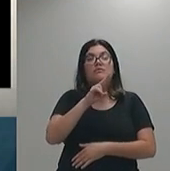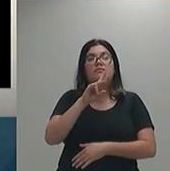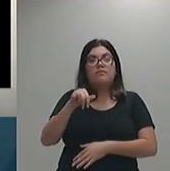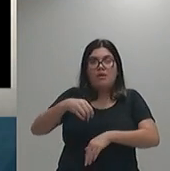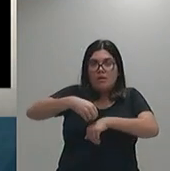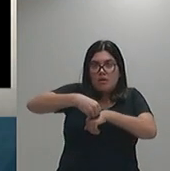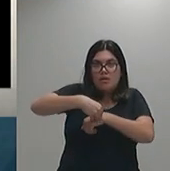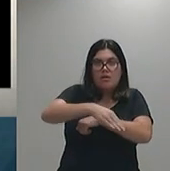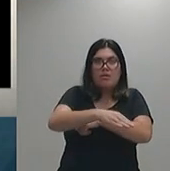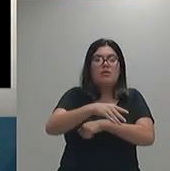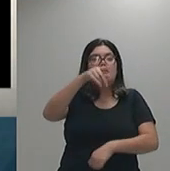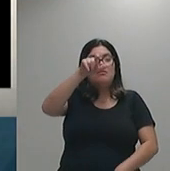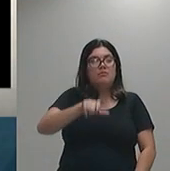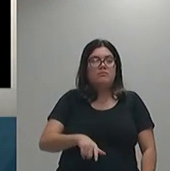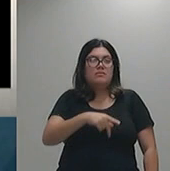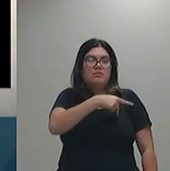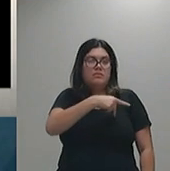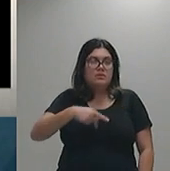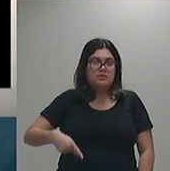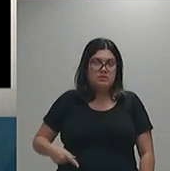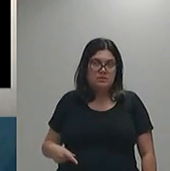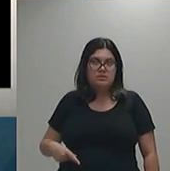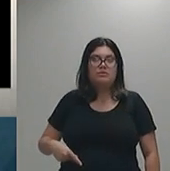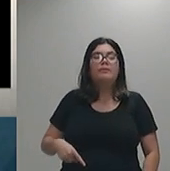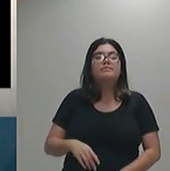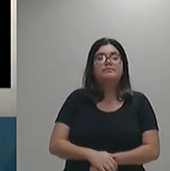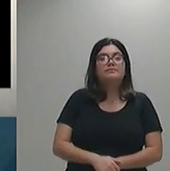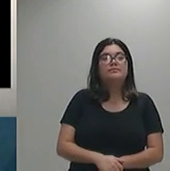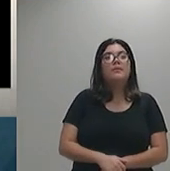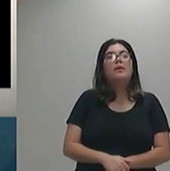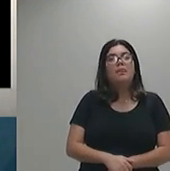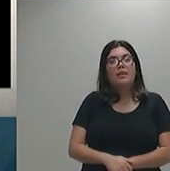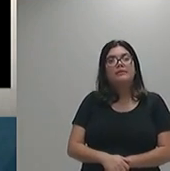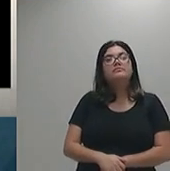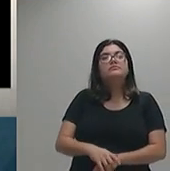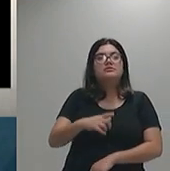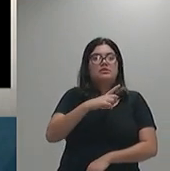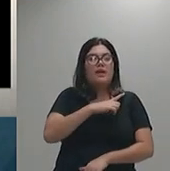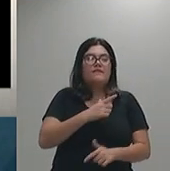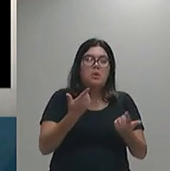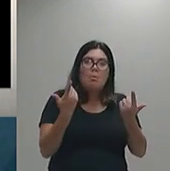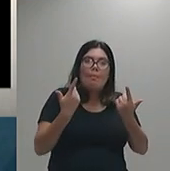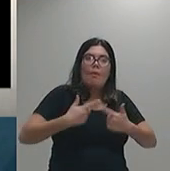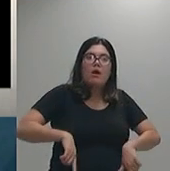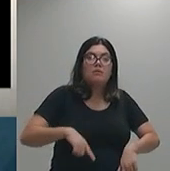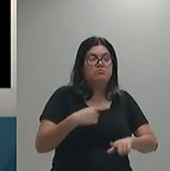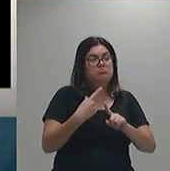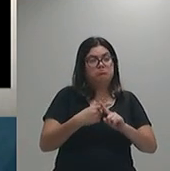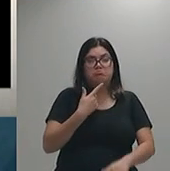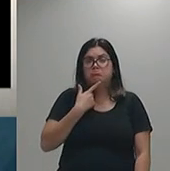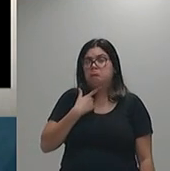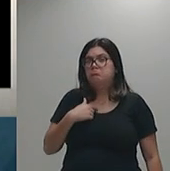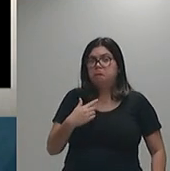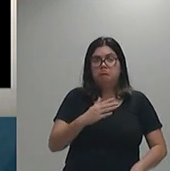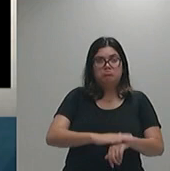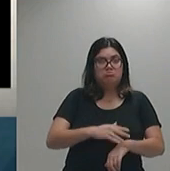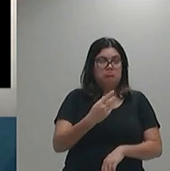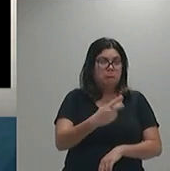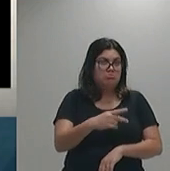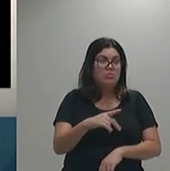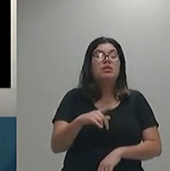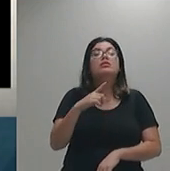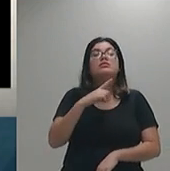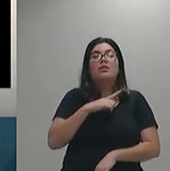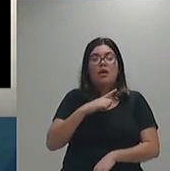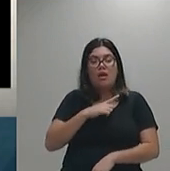o presidente da B3 portanto ela ficou neutra porque quis o regulamento da cam sem os devidos